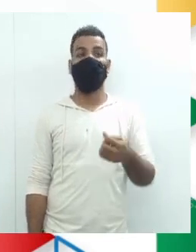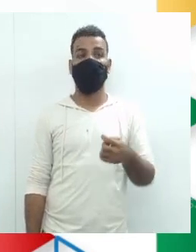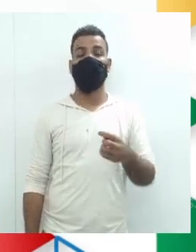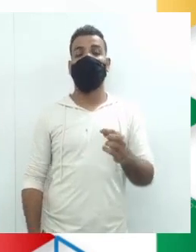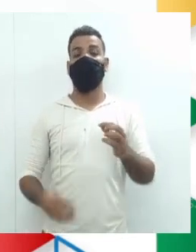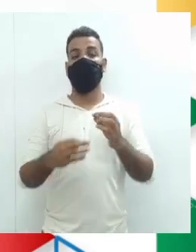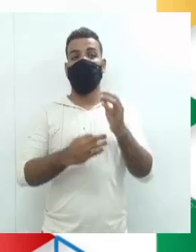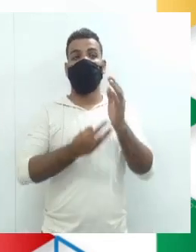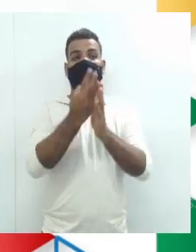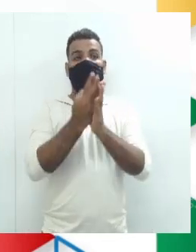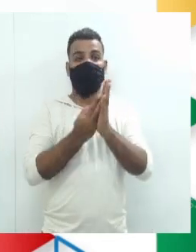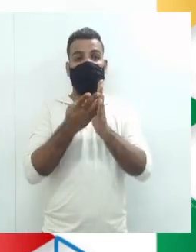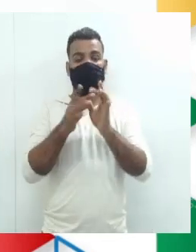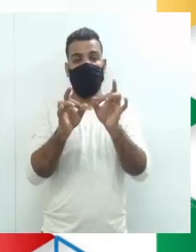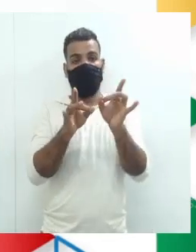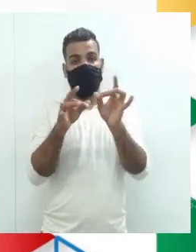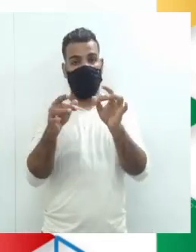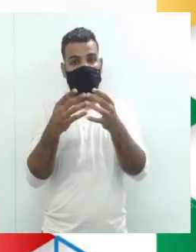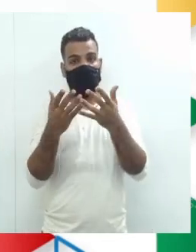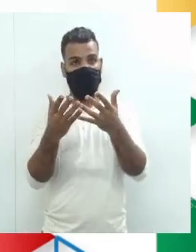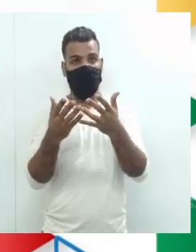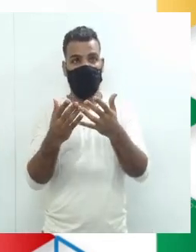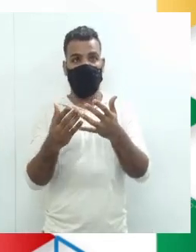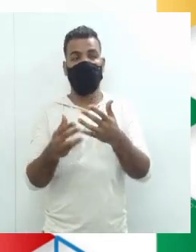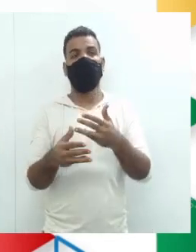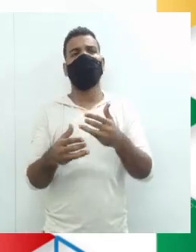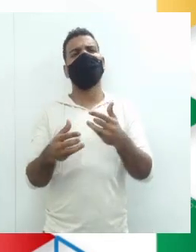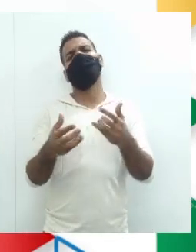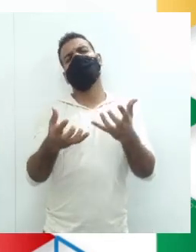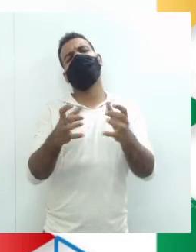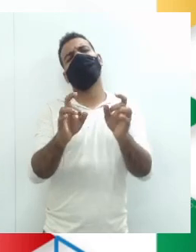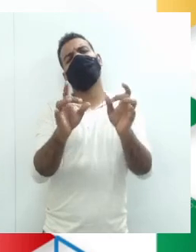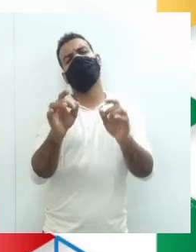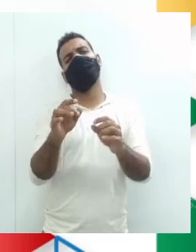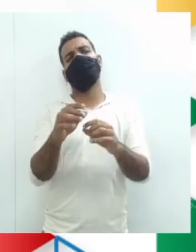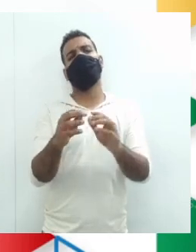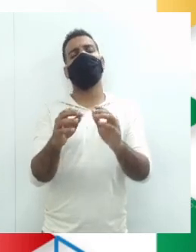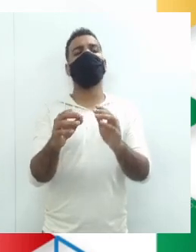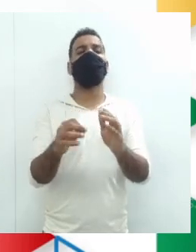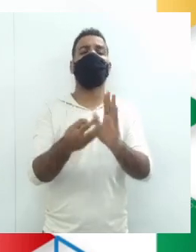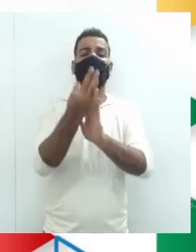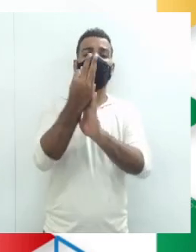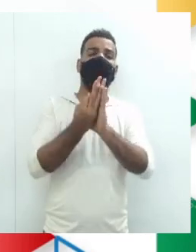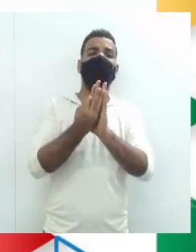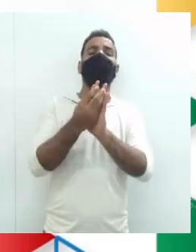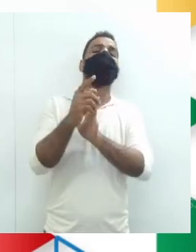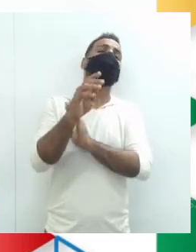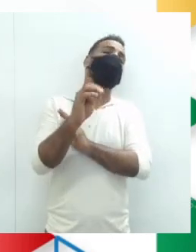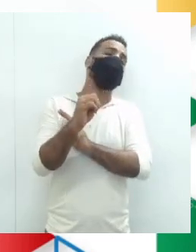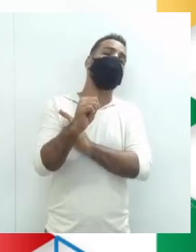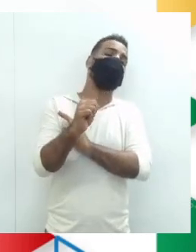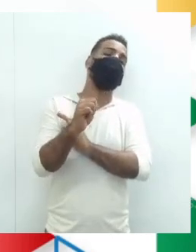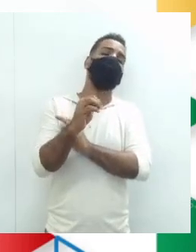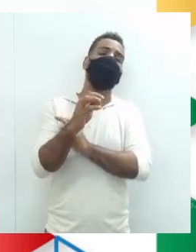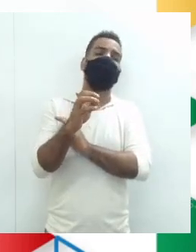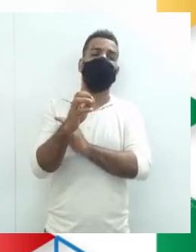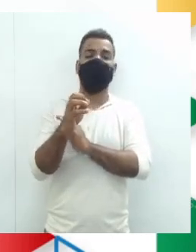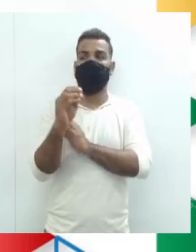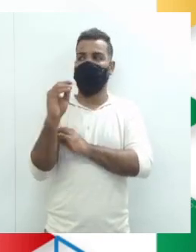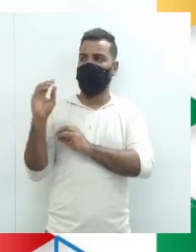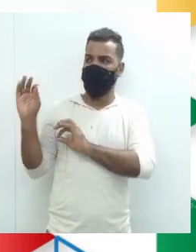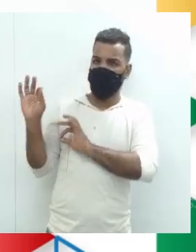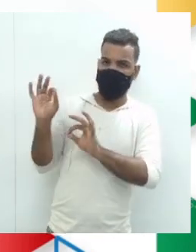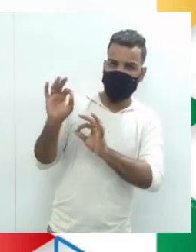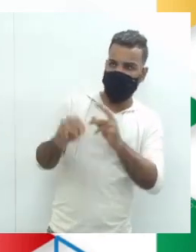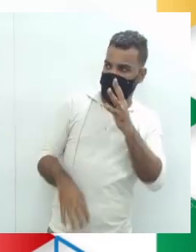finalidade de vender um produto, não é verdade? E aí, o que é que esse texto utilizou como elementos para